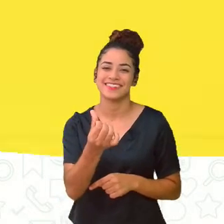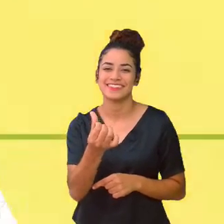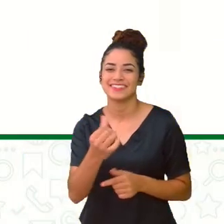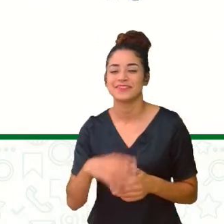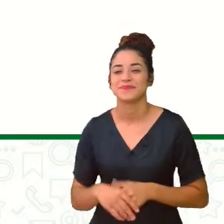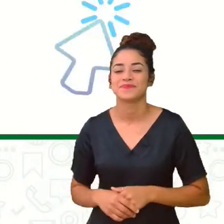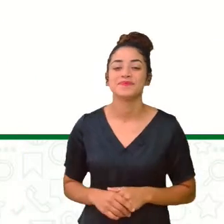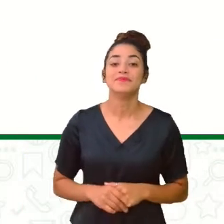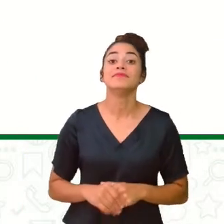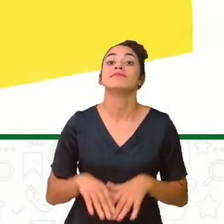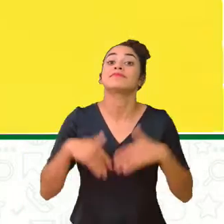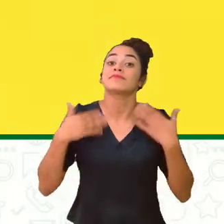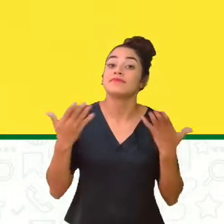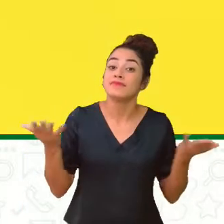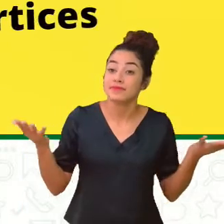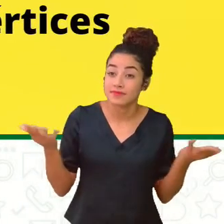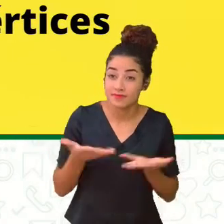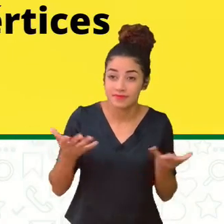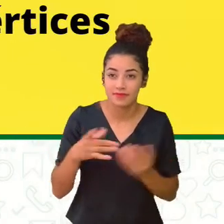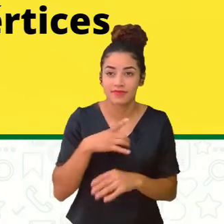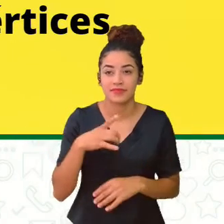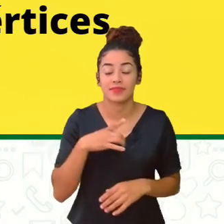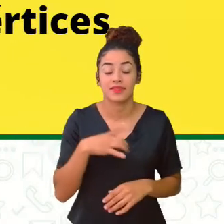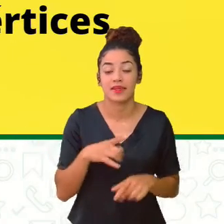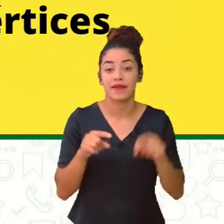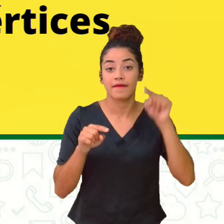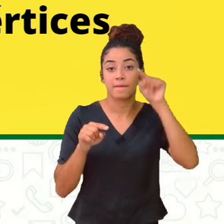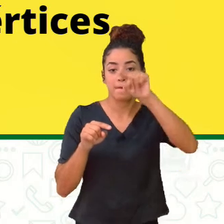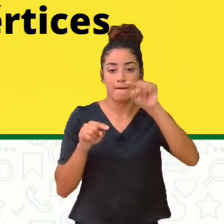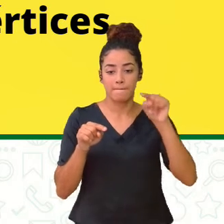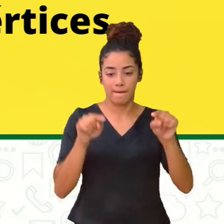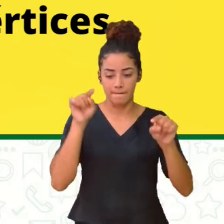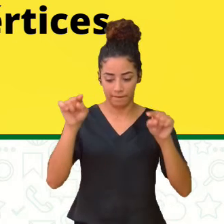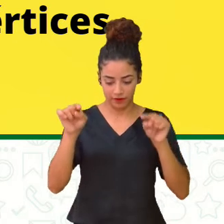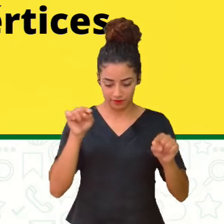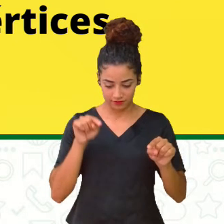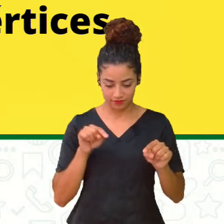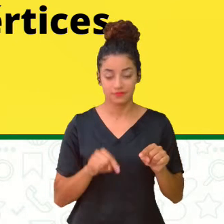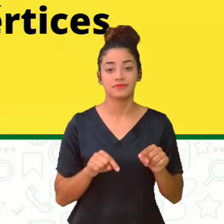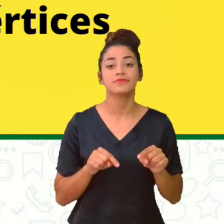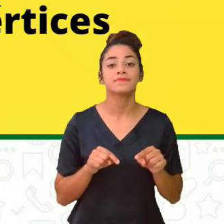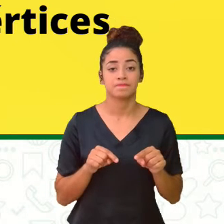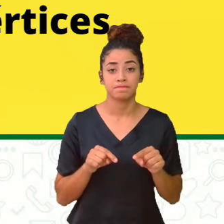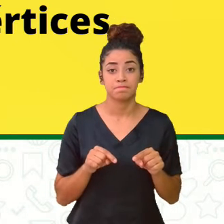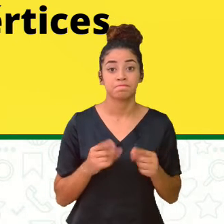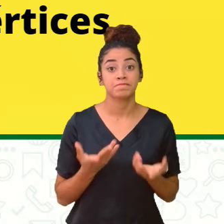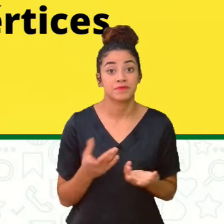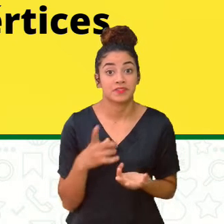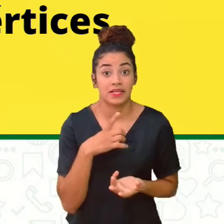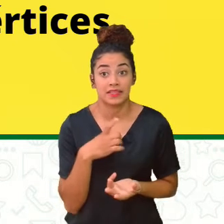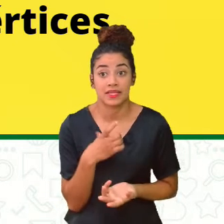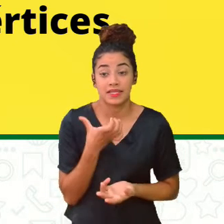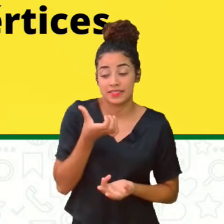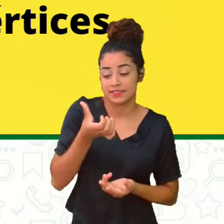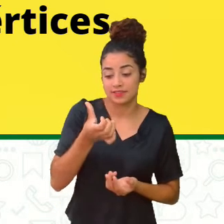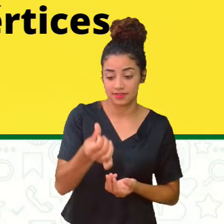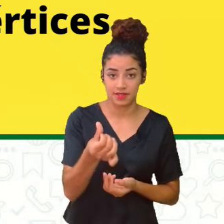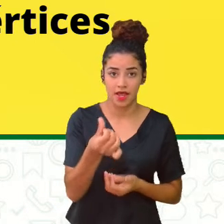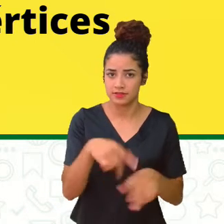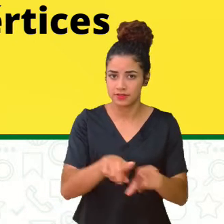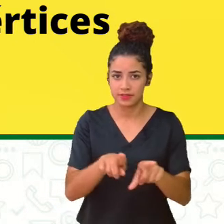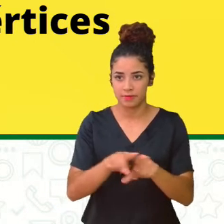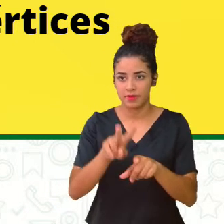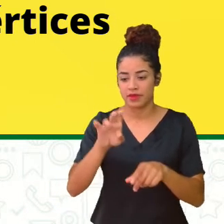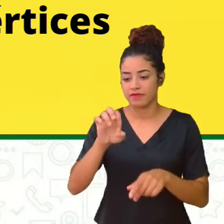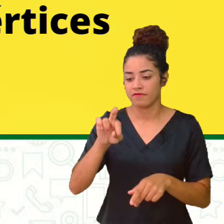aí, vamos ver agora os vértices. Olha só, ela tem 6